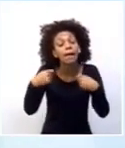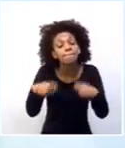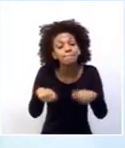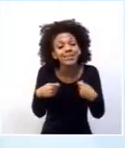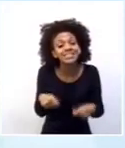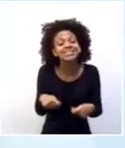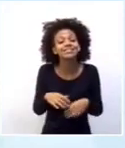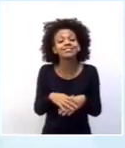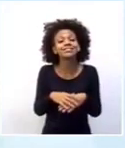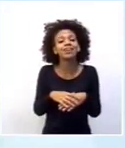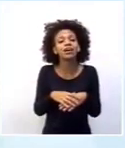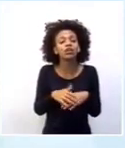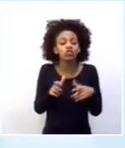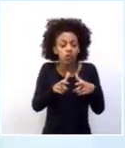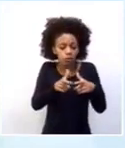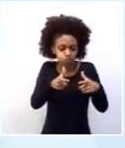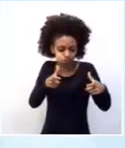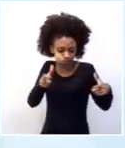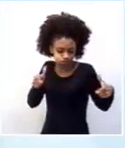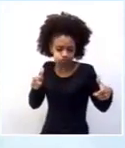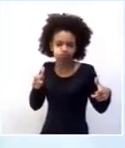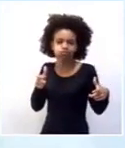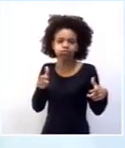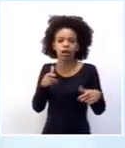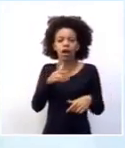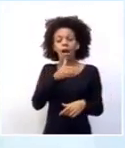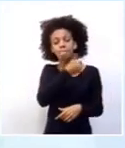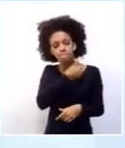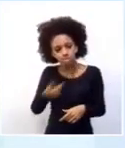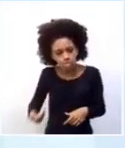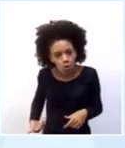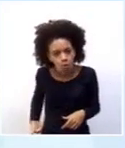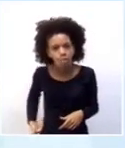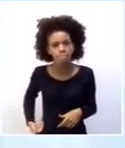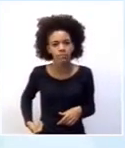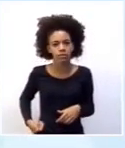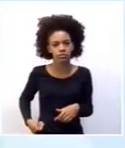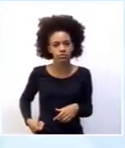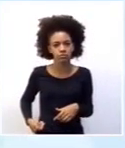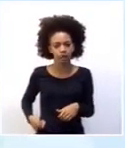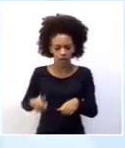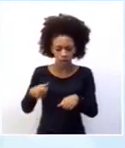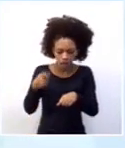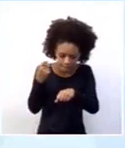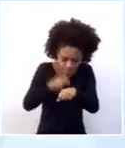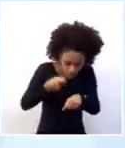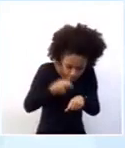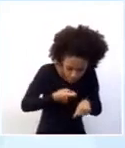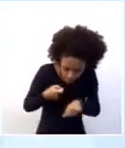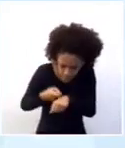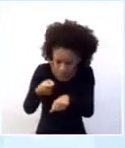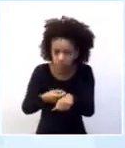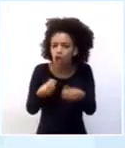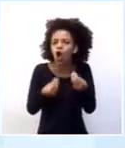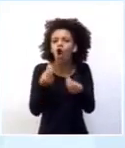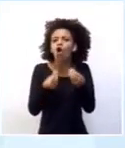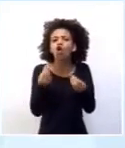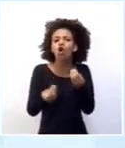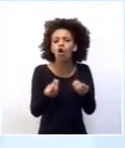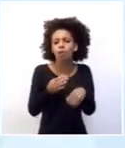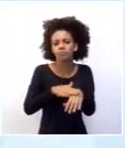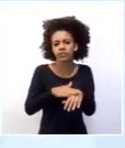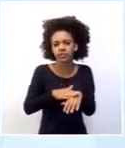de grandes obras públicas, né, obras que vão garantir essa produção. Como que ele faz isso? Com o apoio